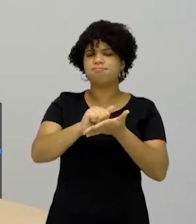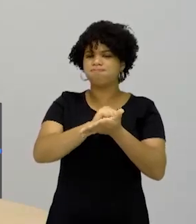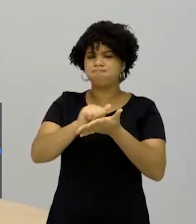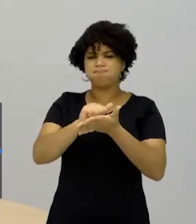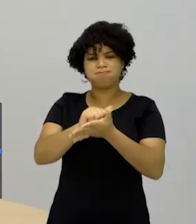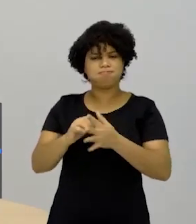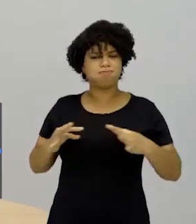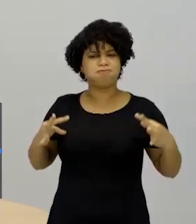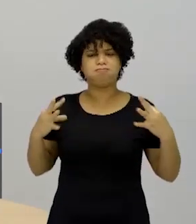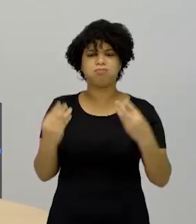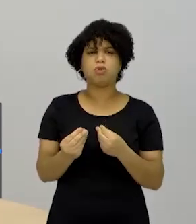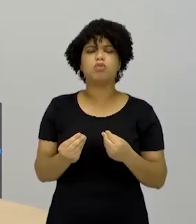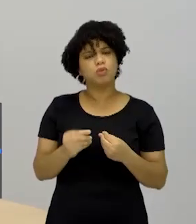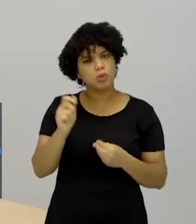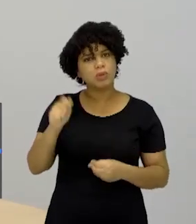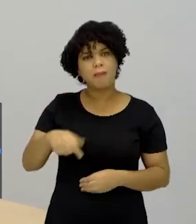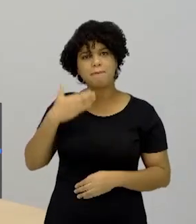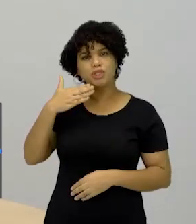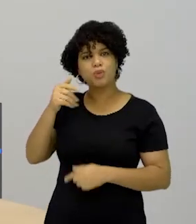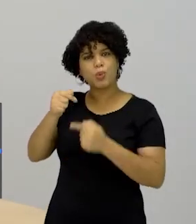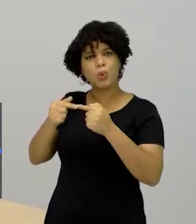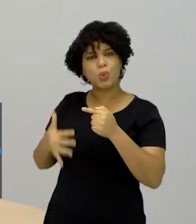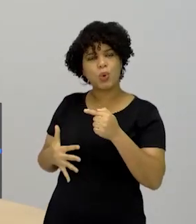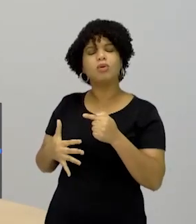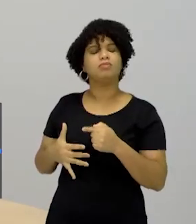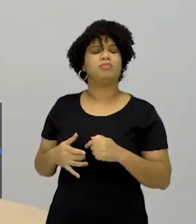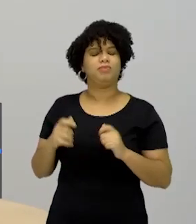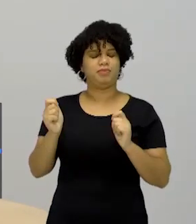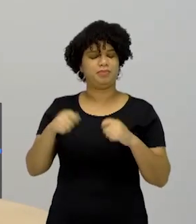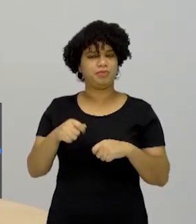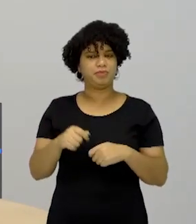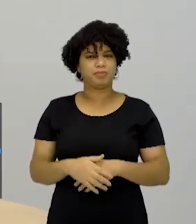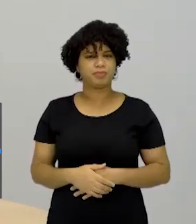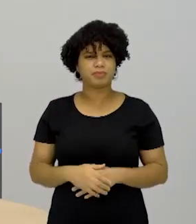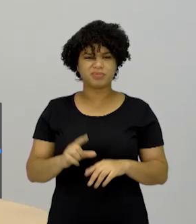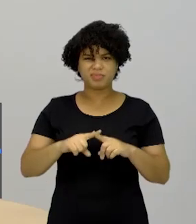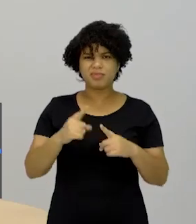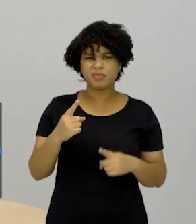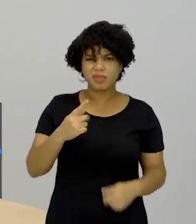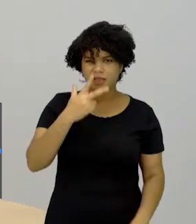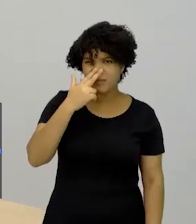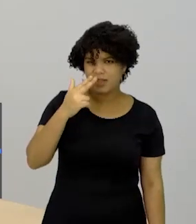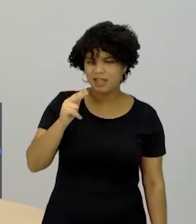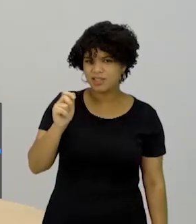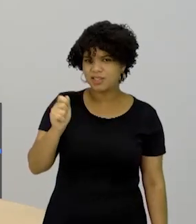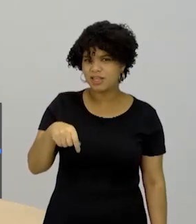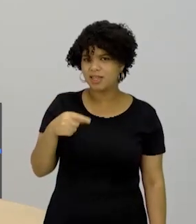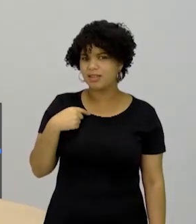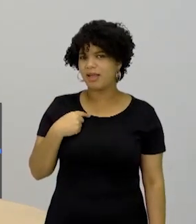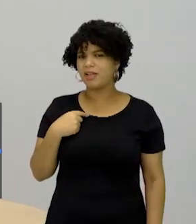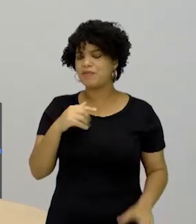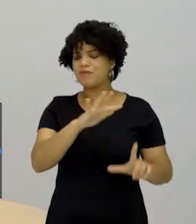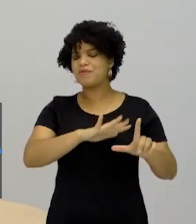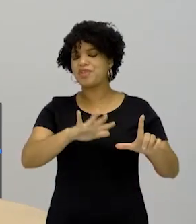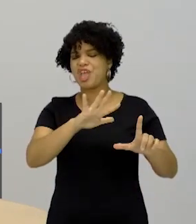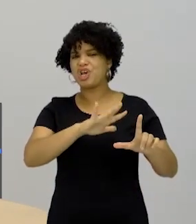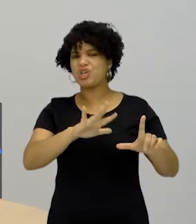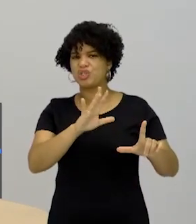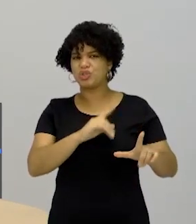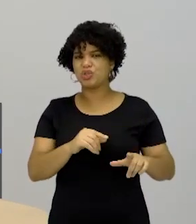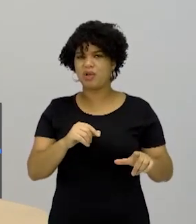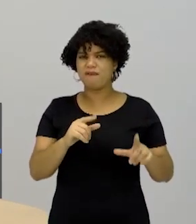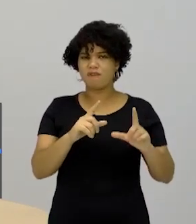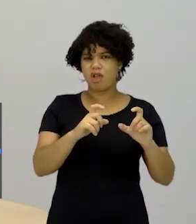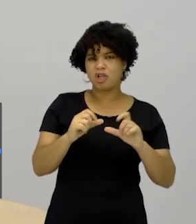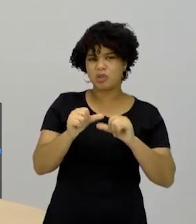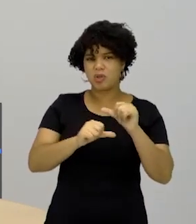deletados. Tentar retomar a realidade e efetivamente viver sem filtros. Decisão complicada quando o nosso dia é tomado